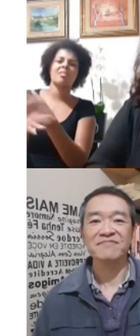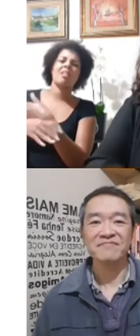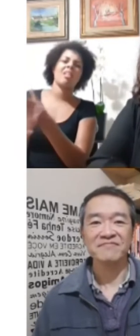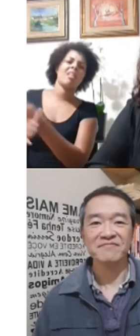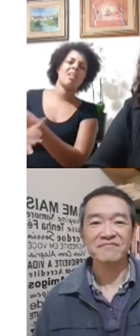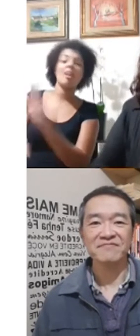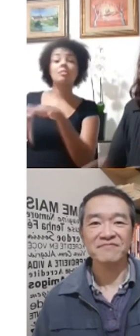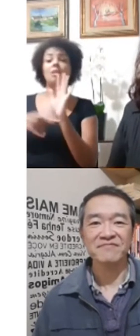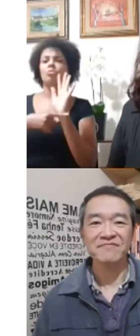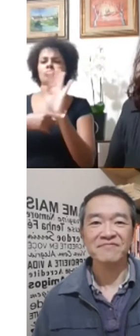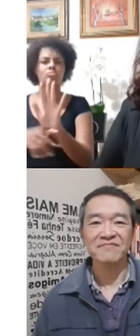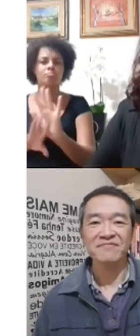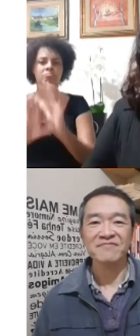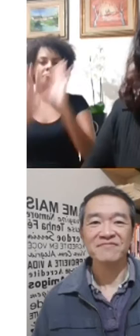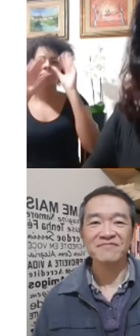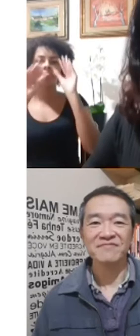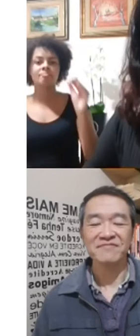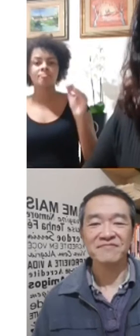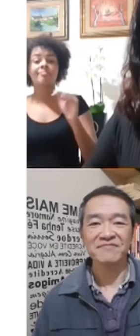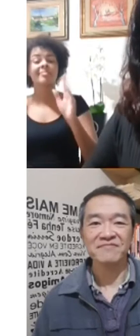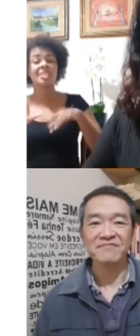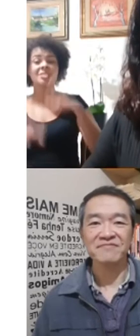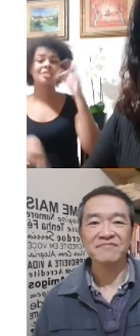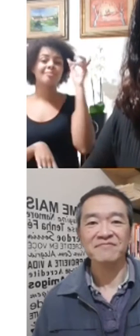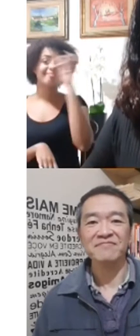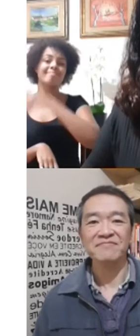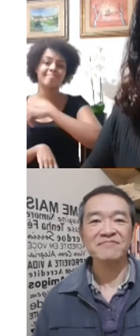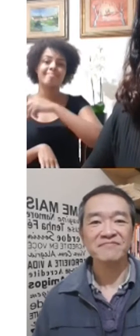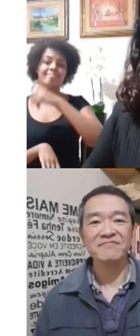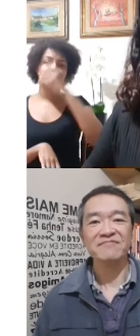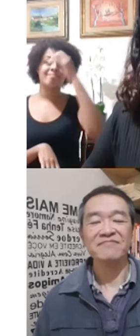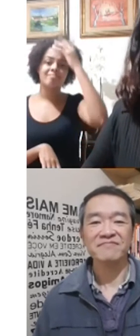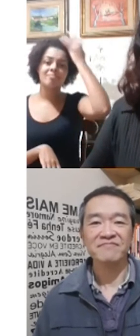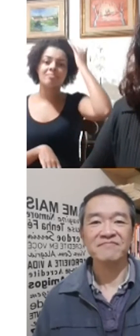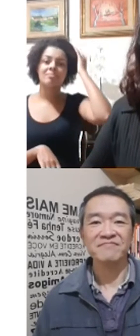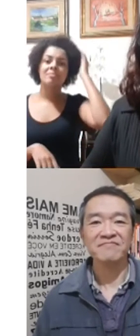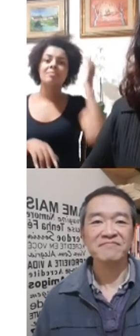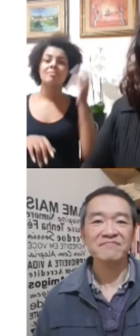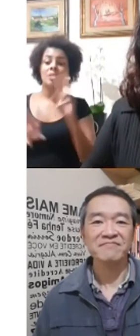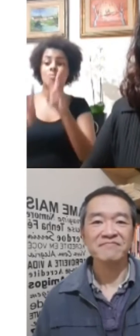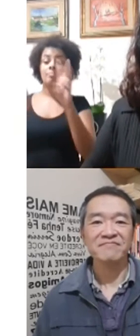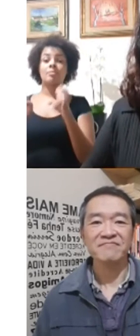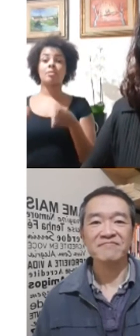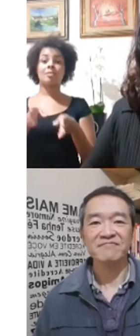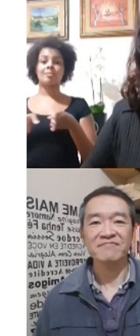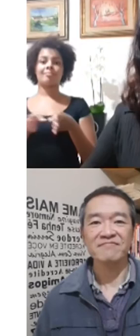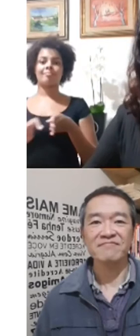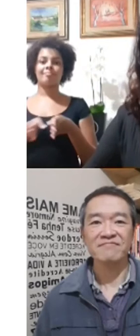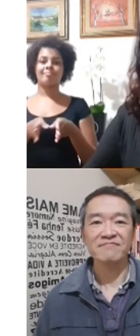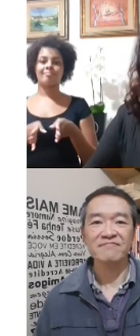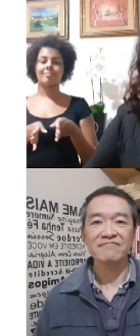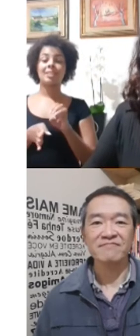qualquer coisa a gente te ajuda. Ou então, às vezes é difícil para a gente falar de acessibilidade quando